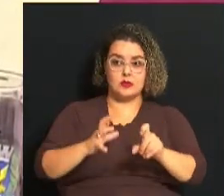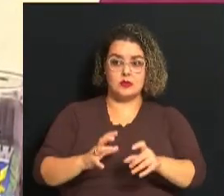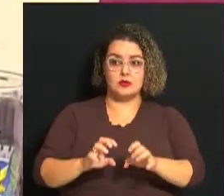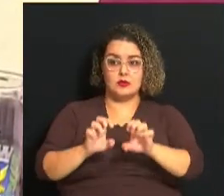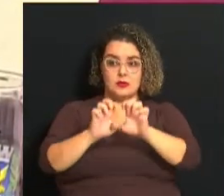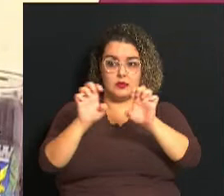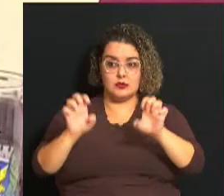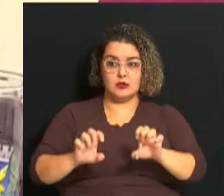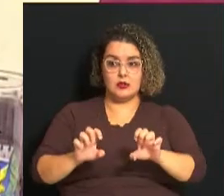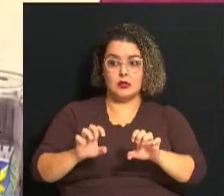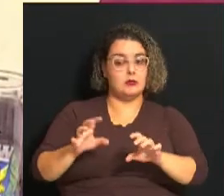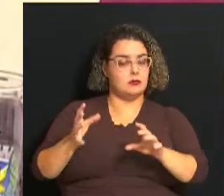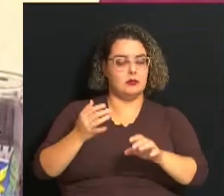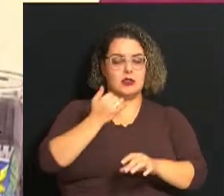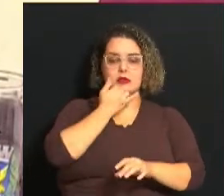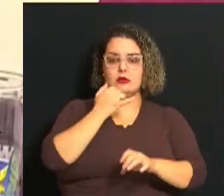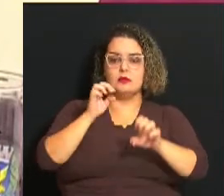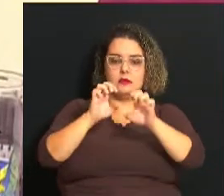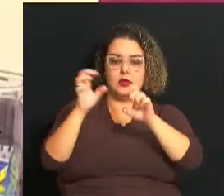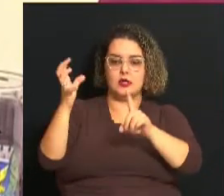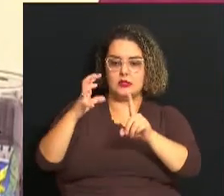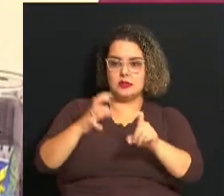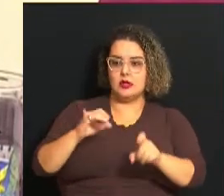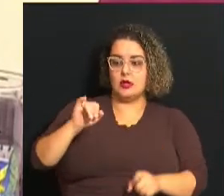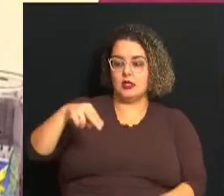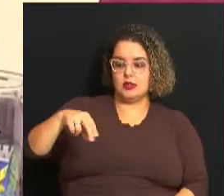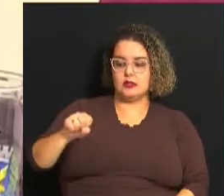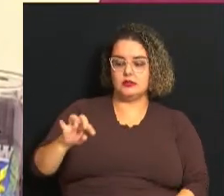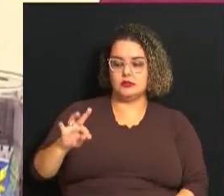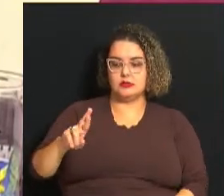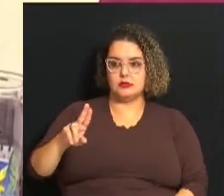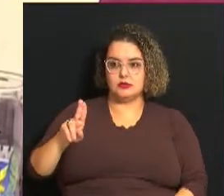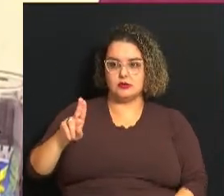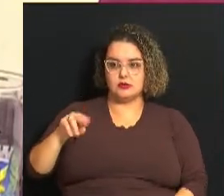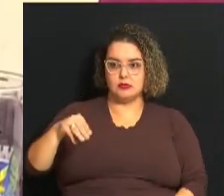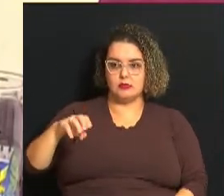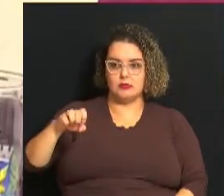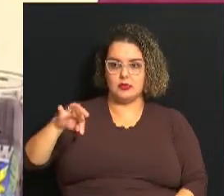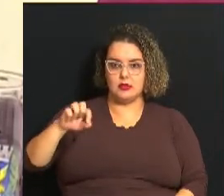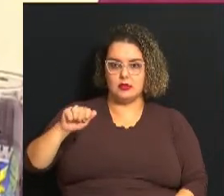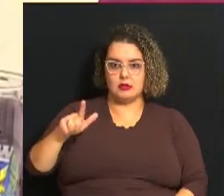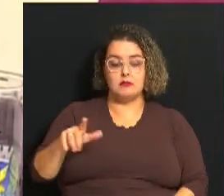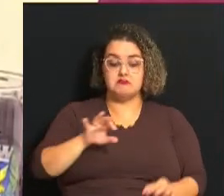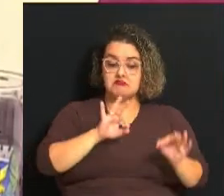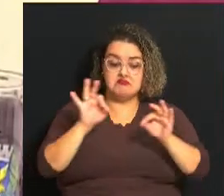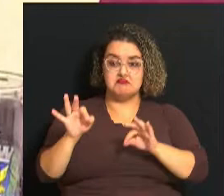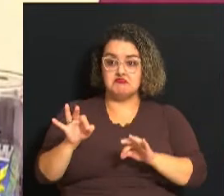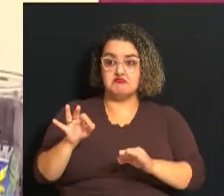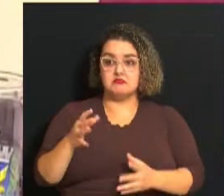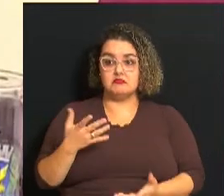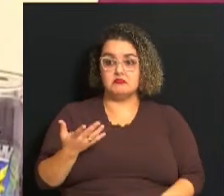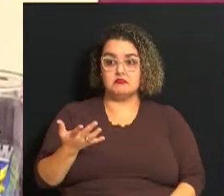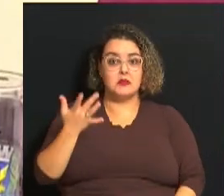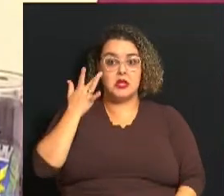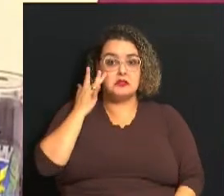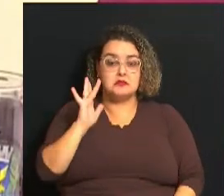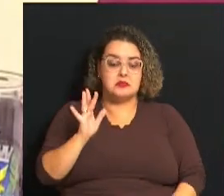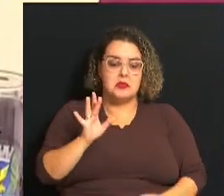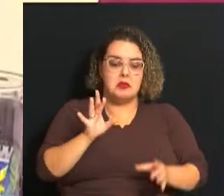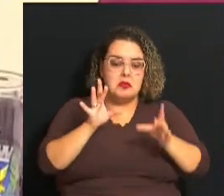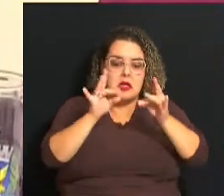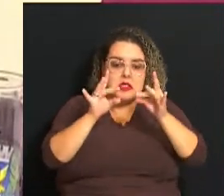instrumental a gente acompanha muito mas eu não tinha acompanhado essa definição